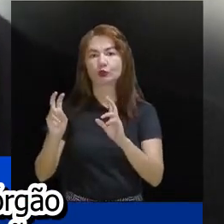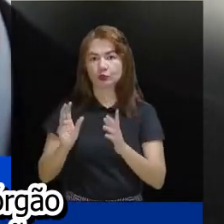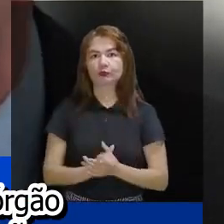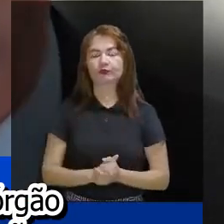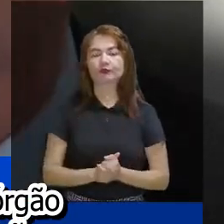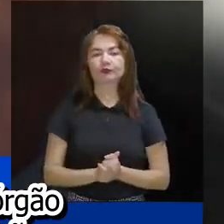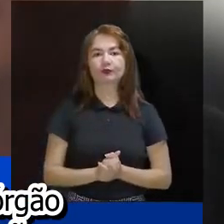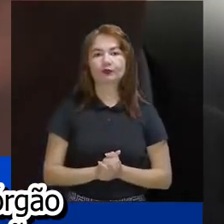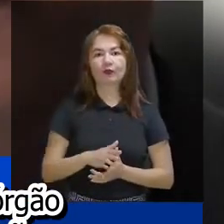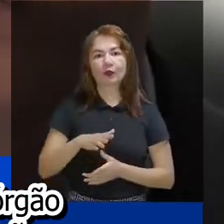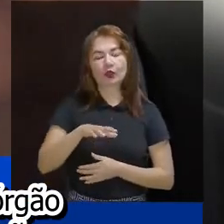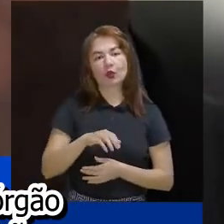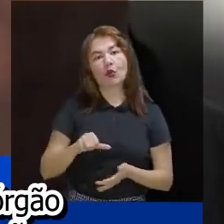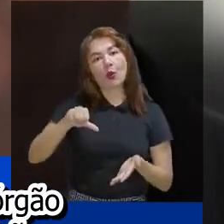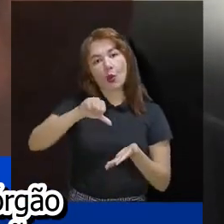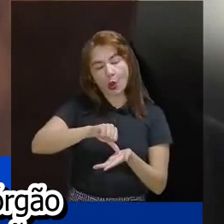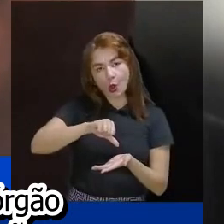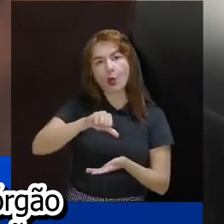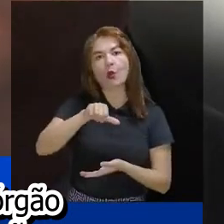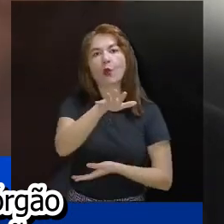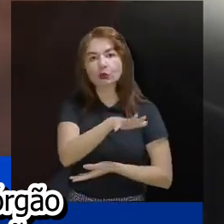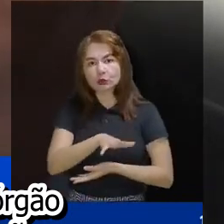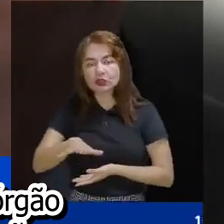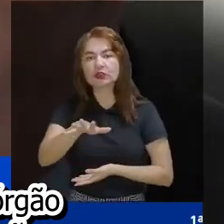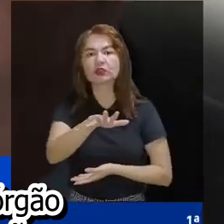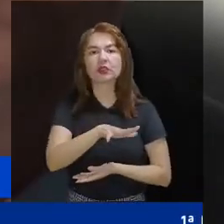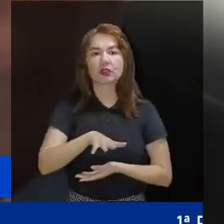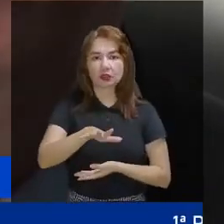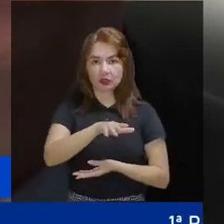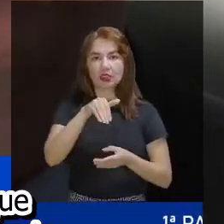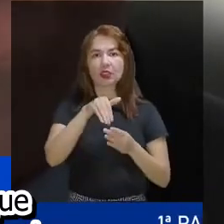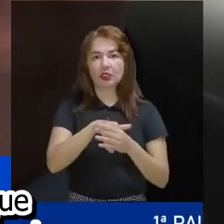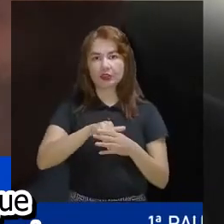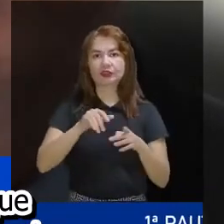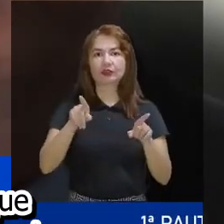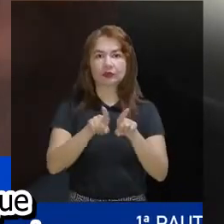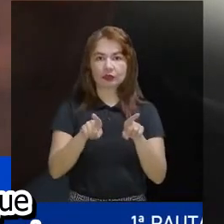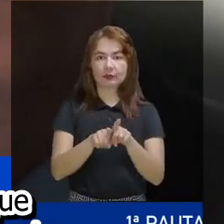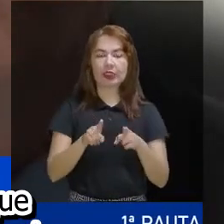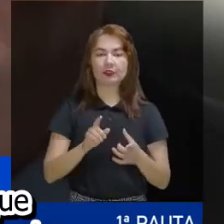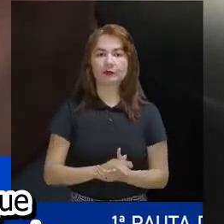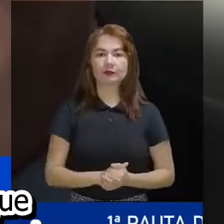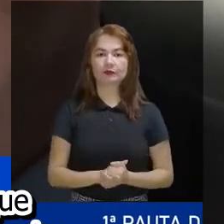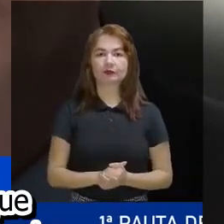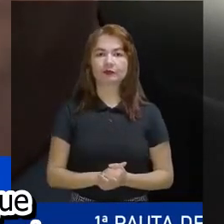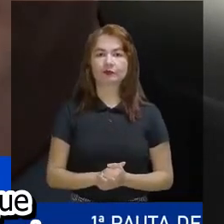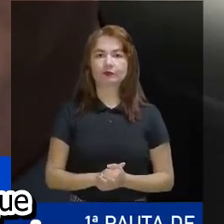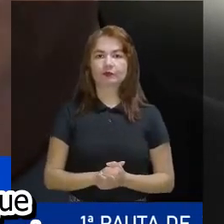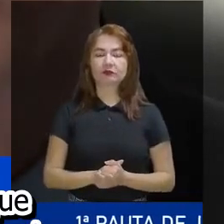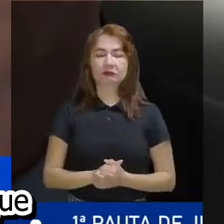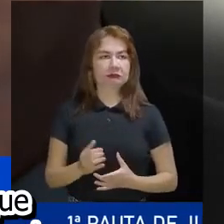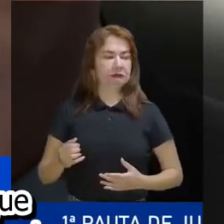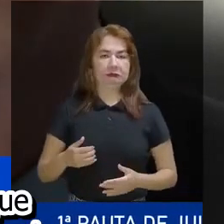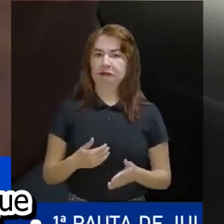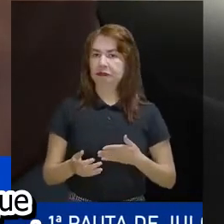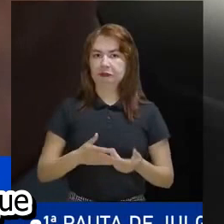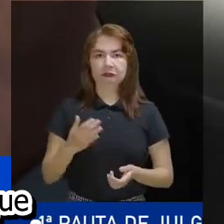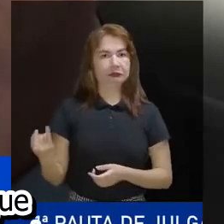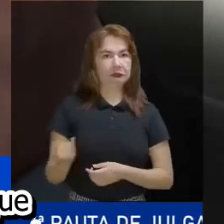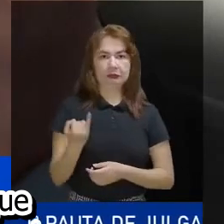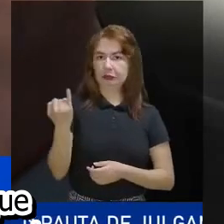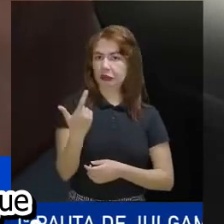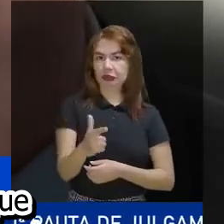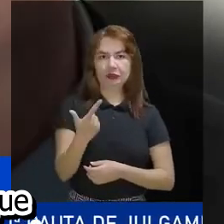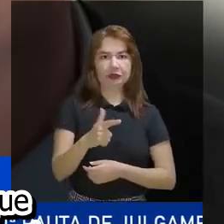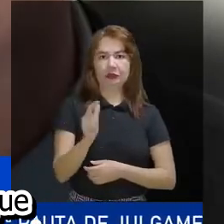ao órgão e à instância responsável pela realização da eleição. Via de consequência, pouco importa o cargo que ocupe aquele